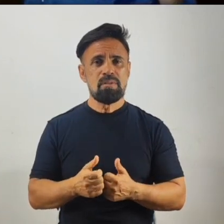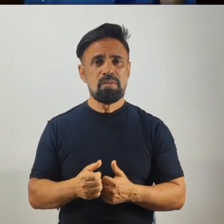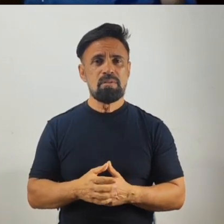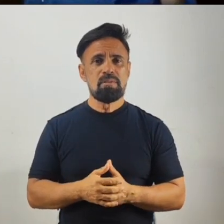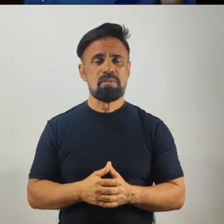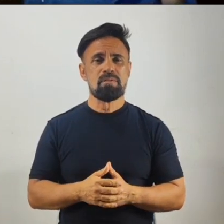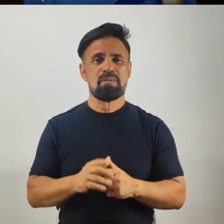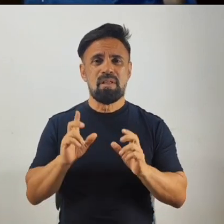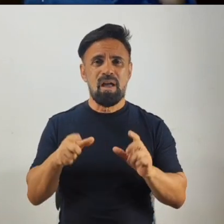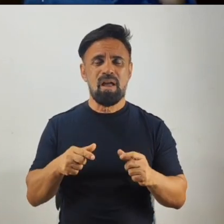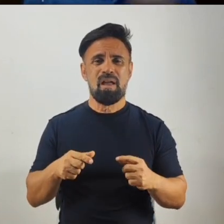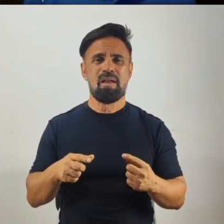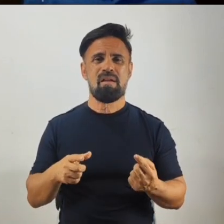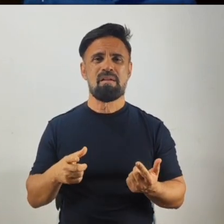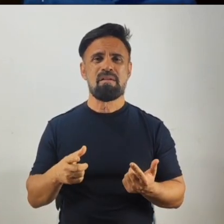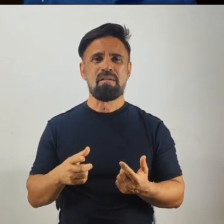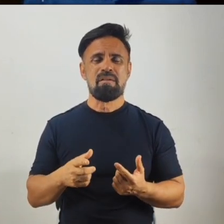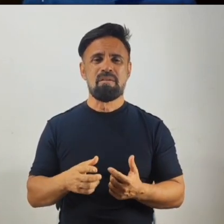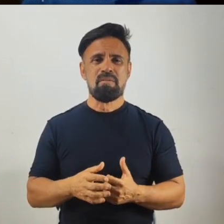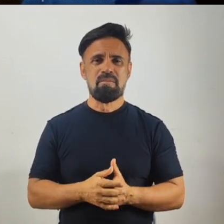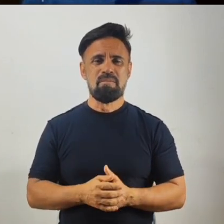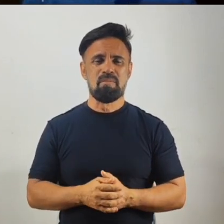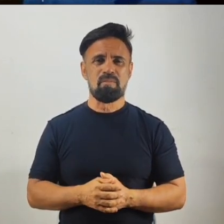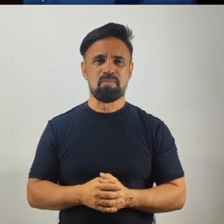qualidade ela é um ciclo,